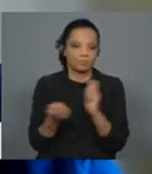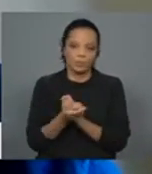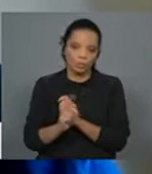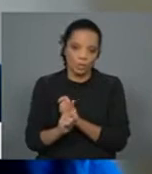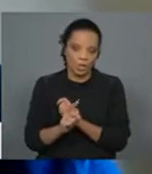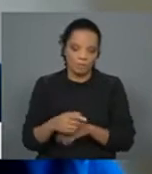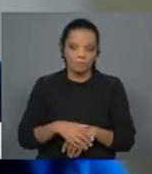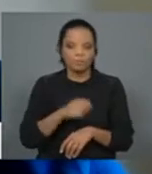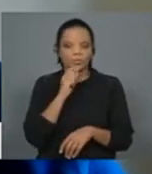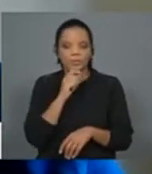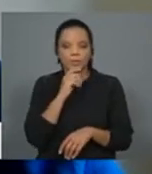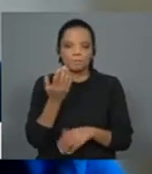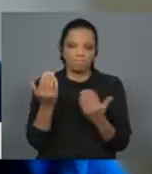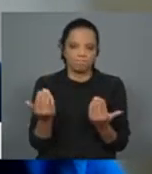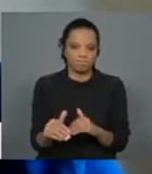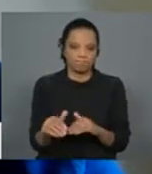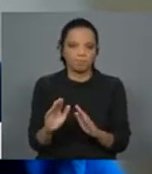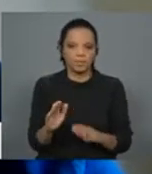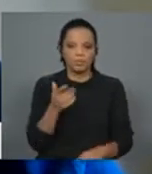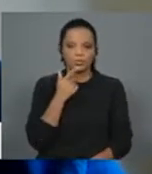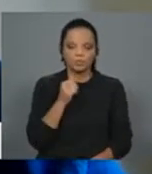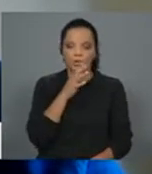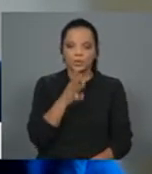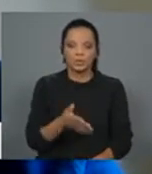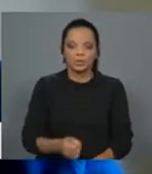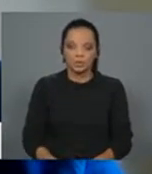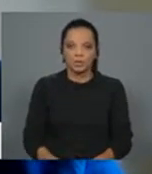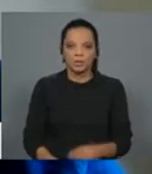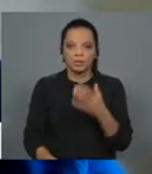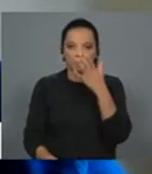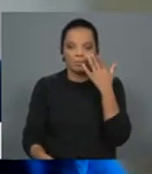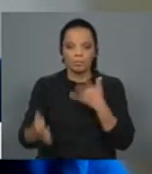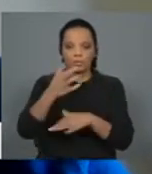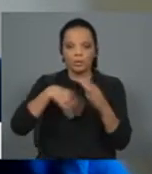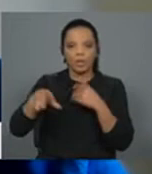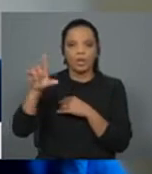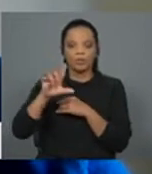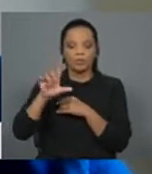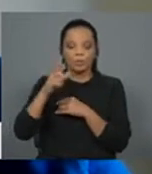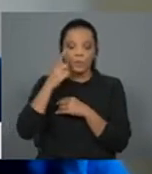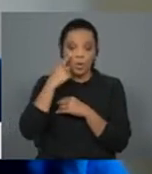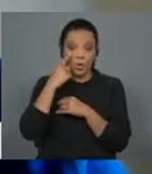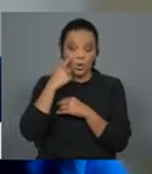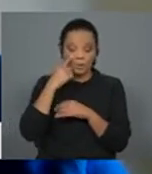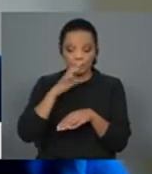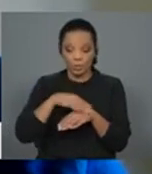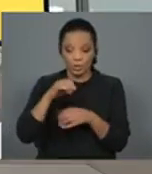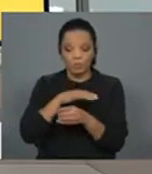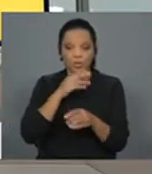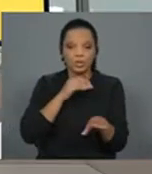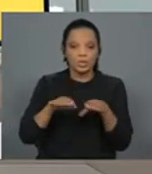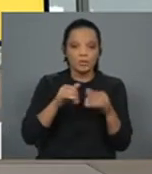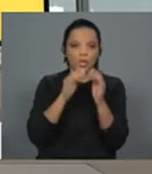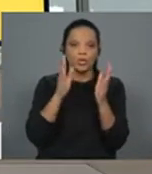capacidade limitada. Mas nós não podemos dizer à população de Lisboa, olhem, como isto é uma zona sísmica, vamos todos